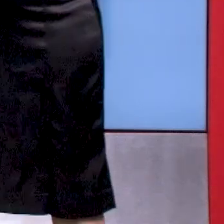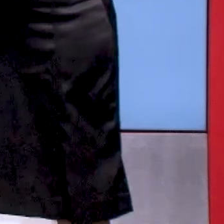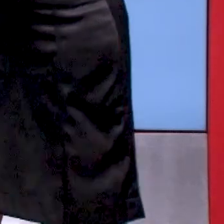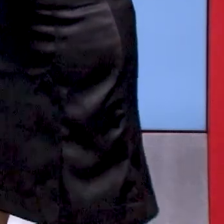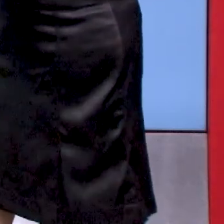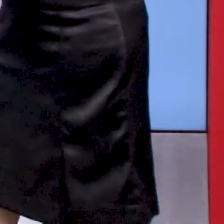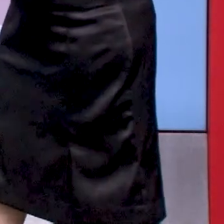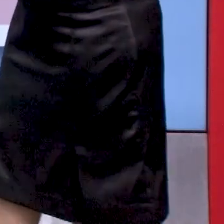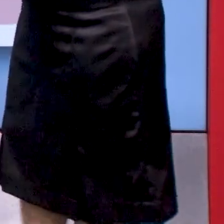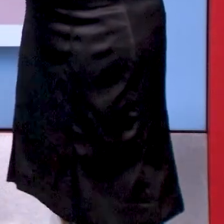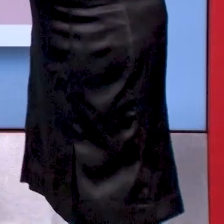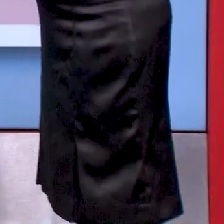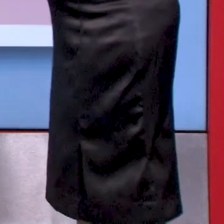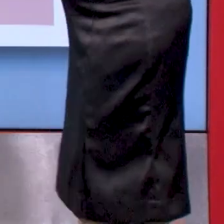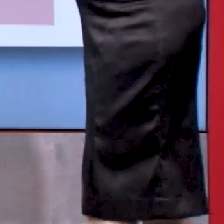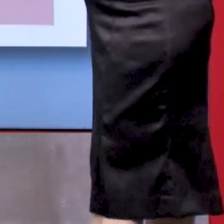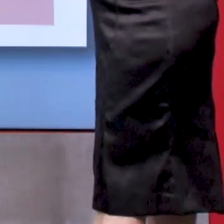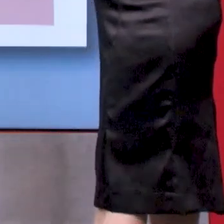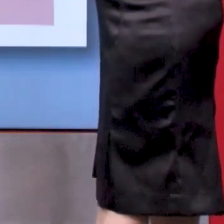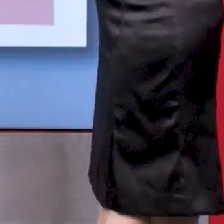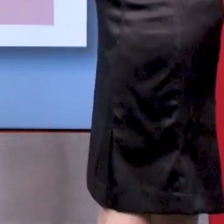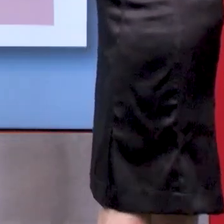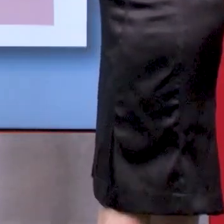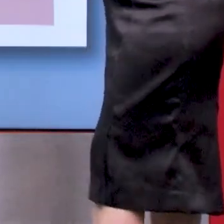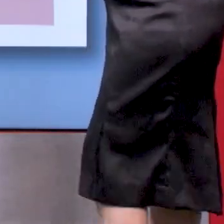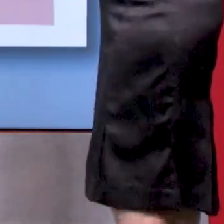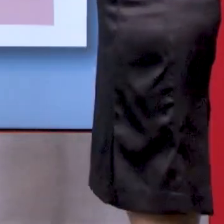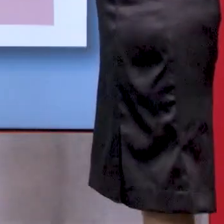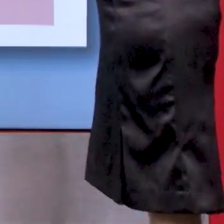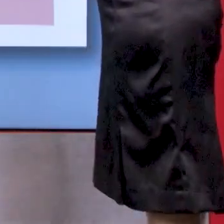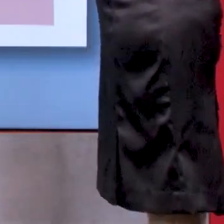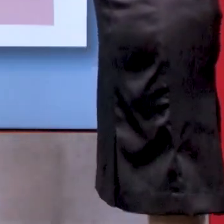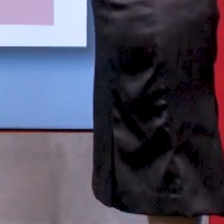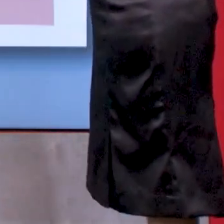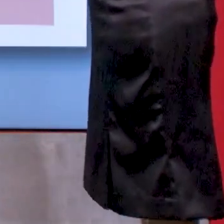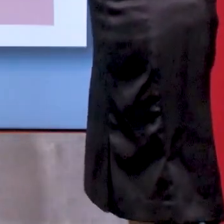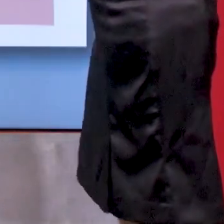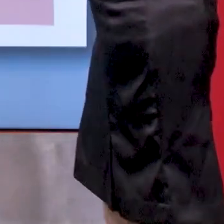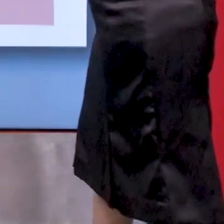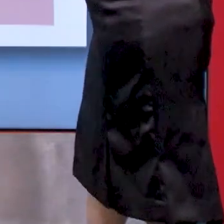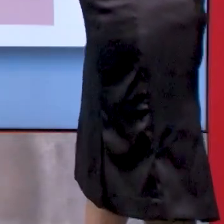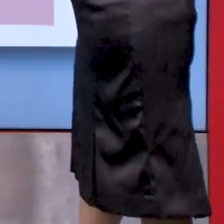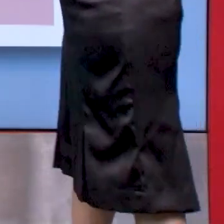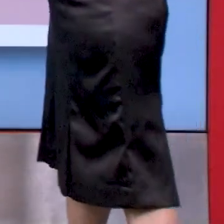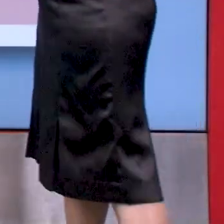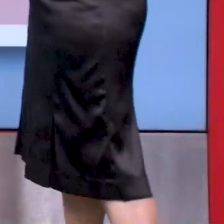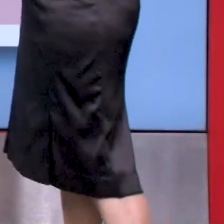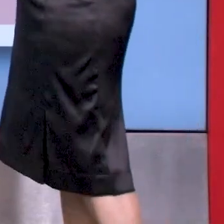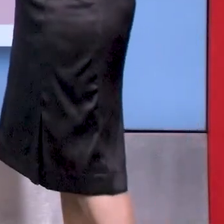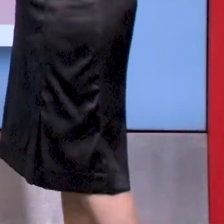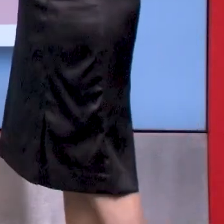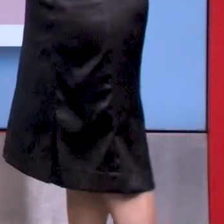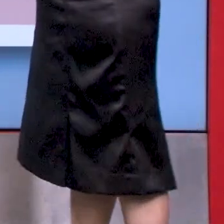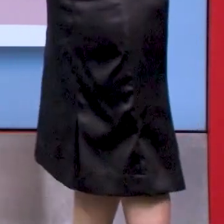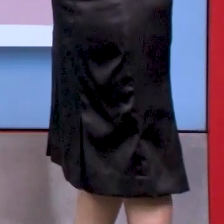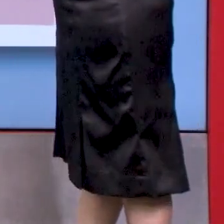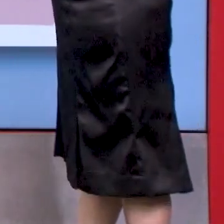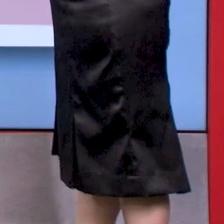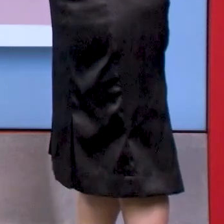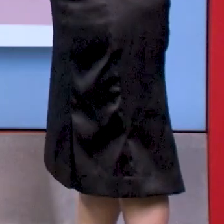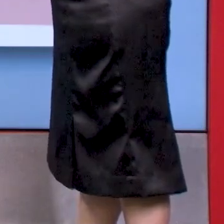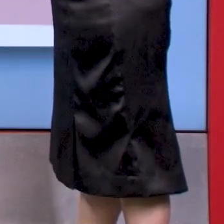Após abrir o site, o que devemos fazer? Aqui tem uma aba escrito